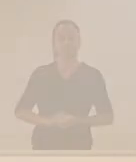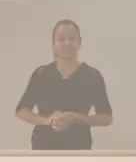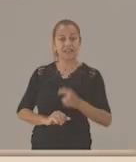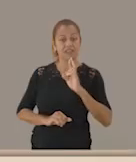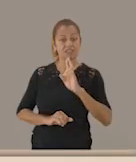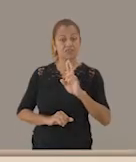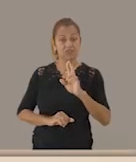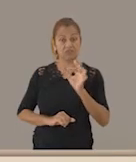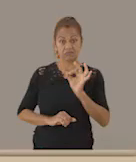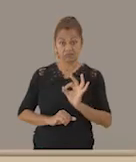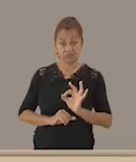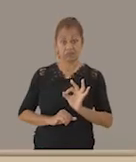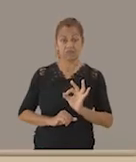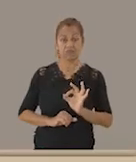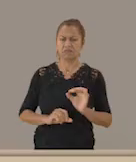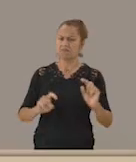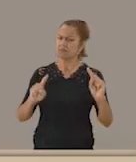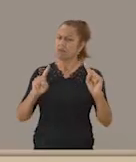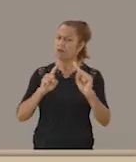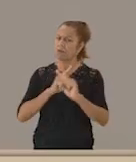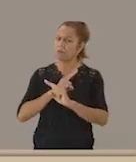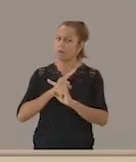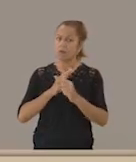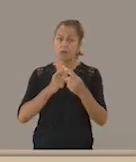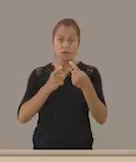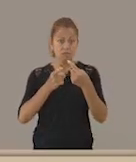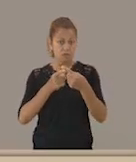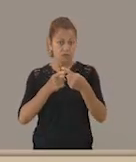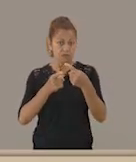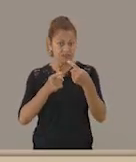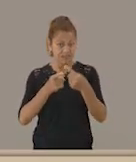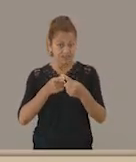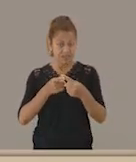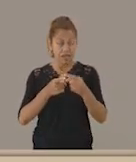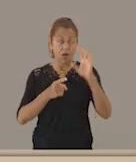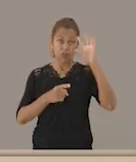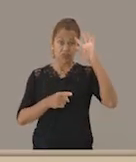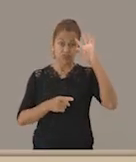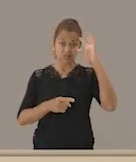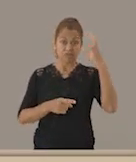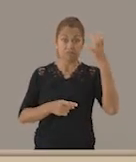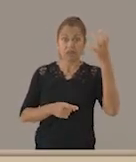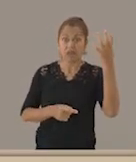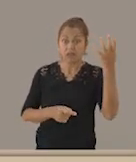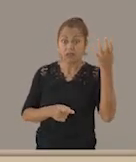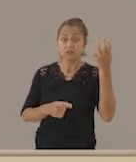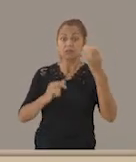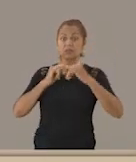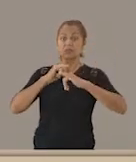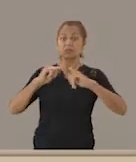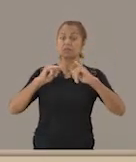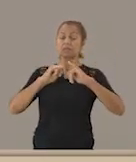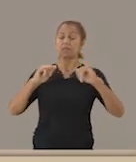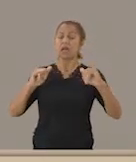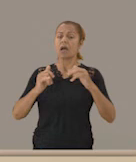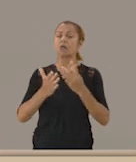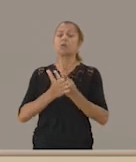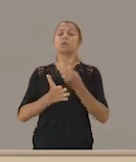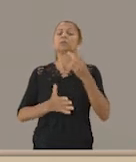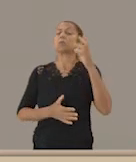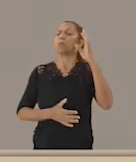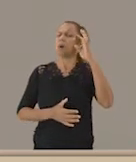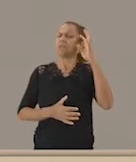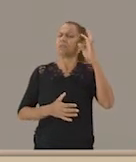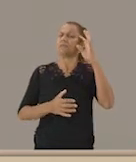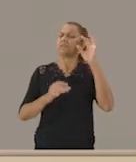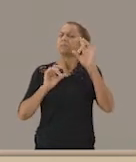E a resposta é não, pois noticiou-se fatos, acontecimentos de uma quarta-feira em